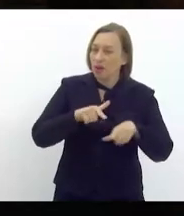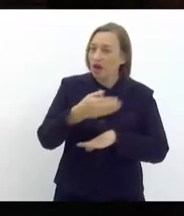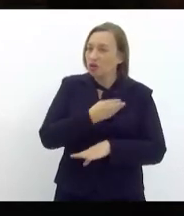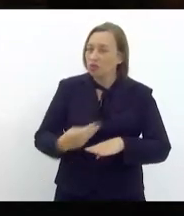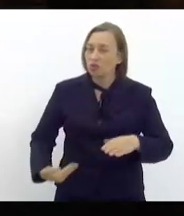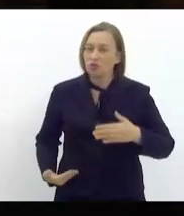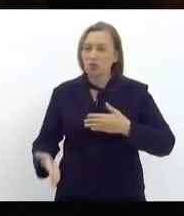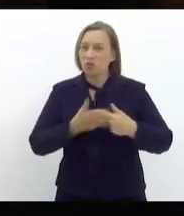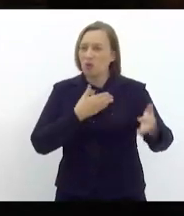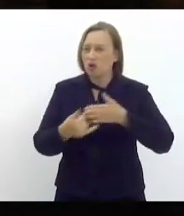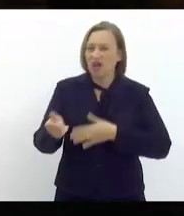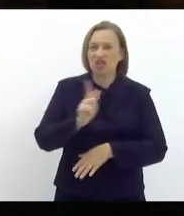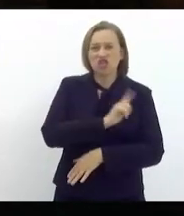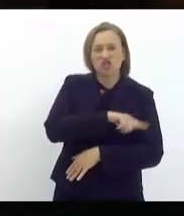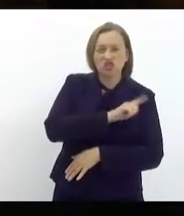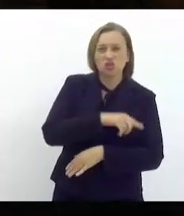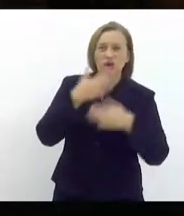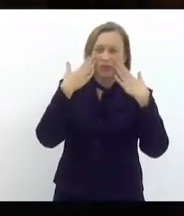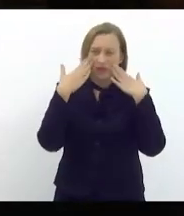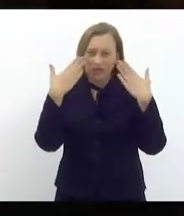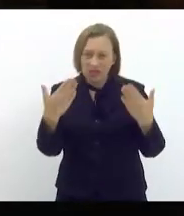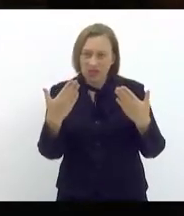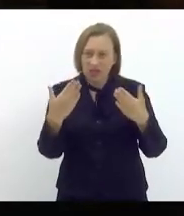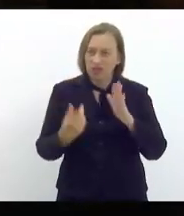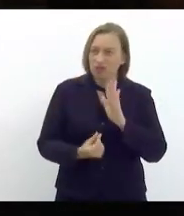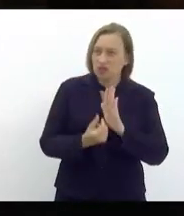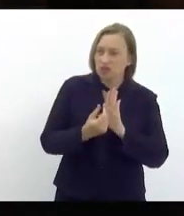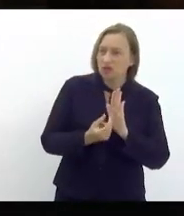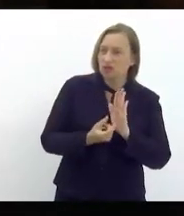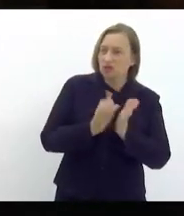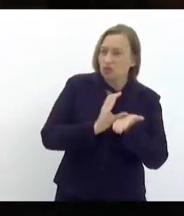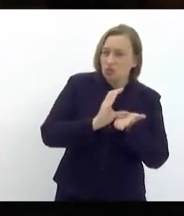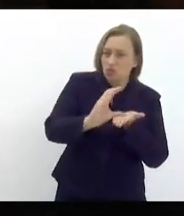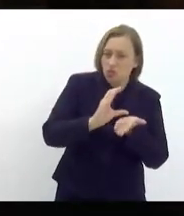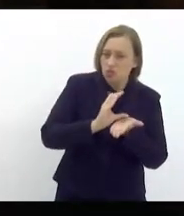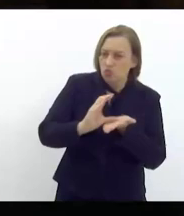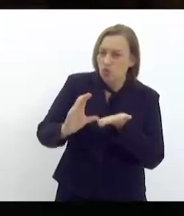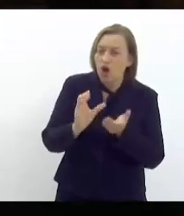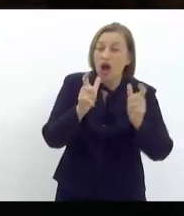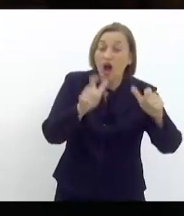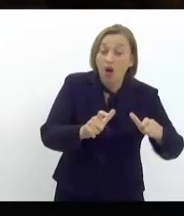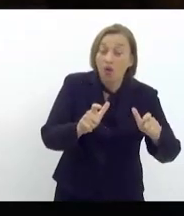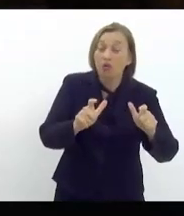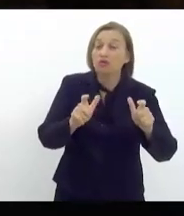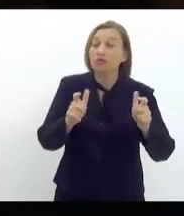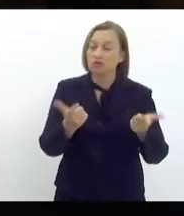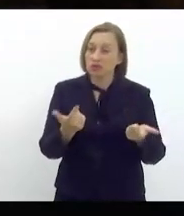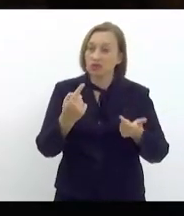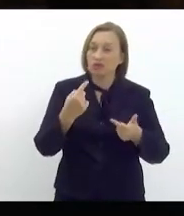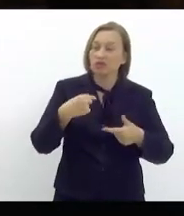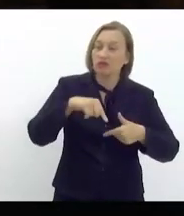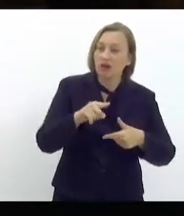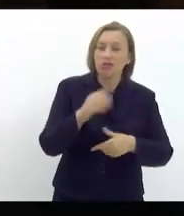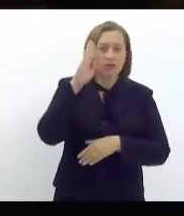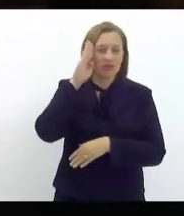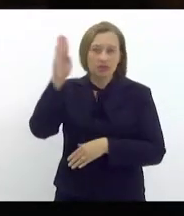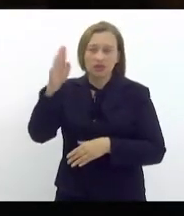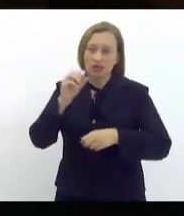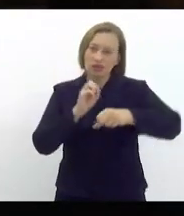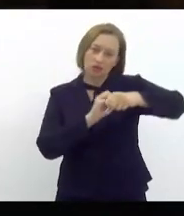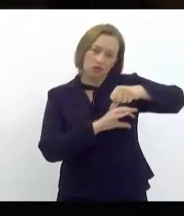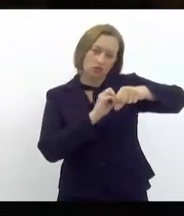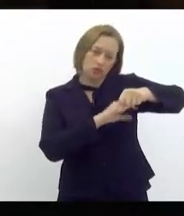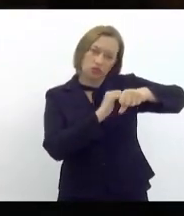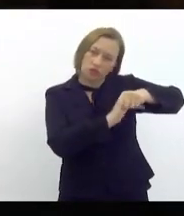gestor de apresentar onde os seus recursos estão sendo empenhados é fundamental e nesse sentido supera a